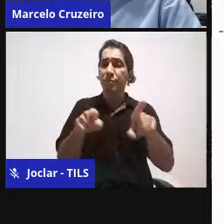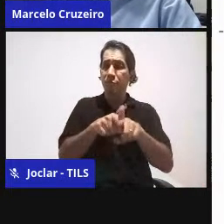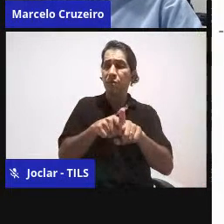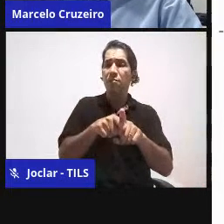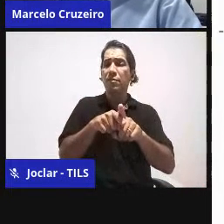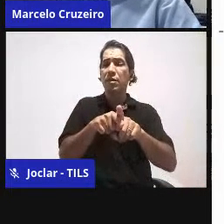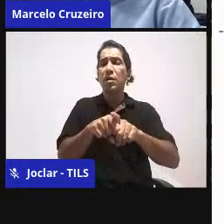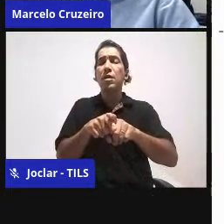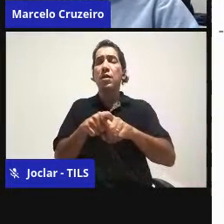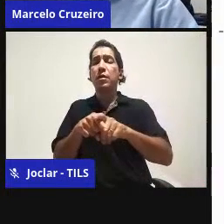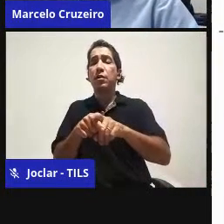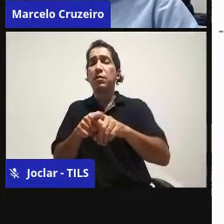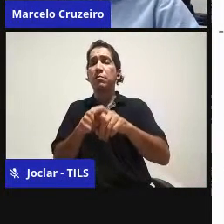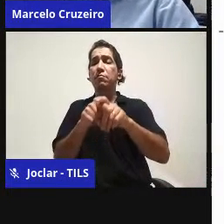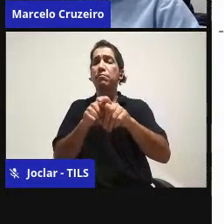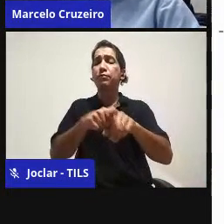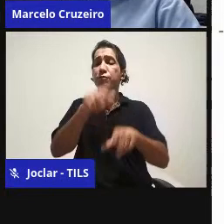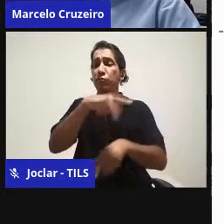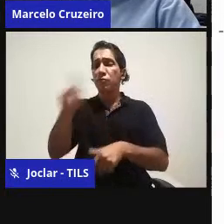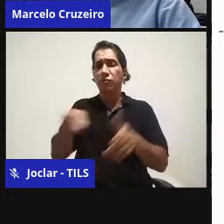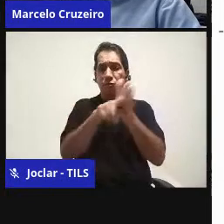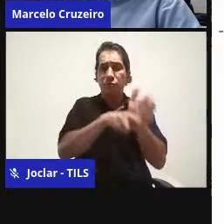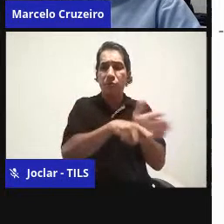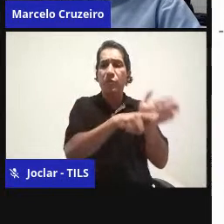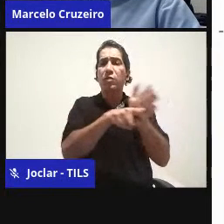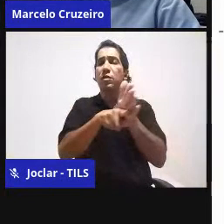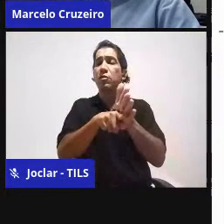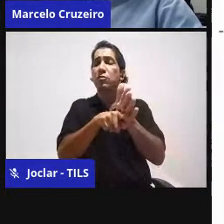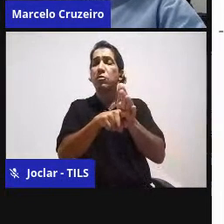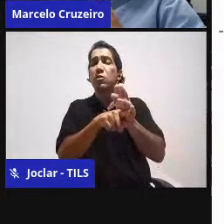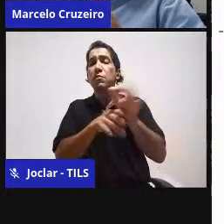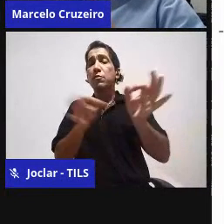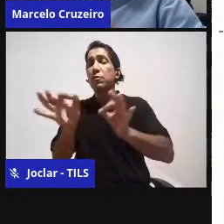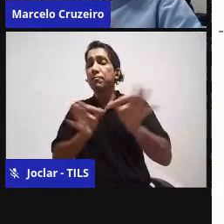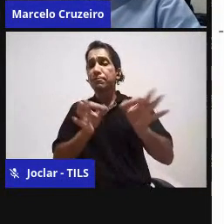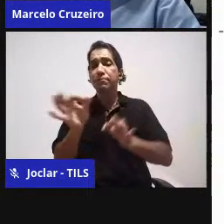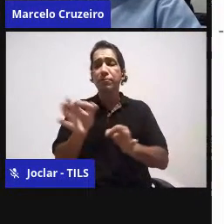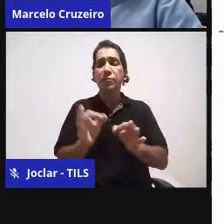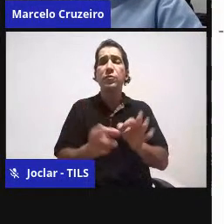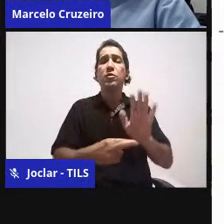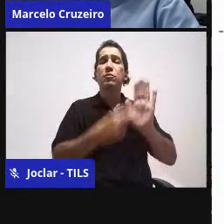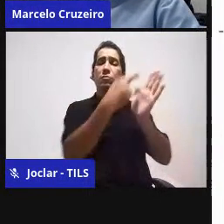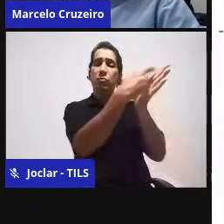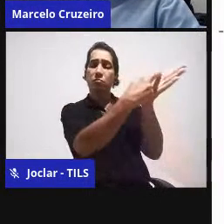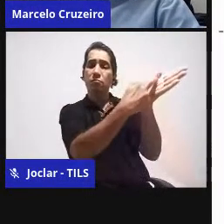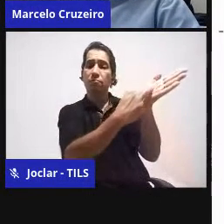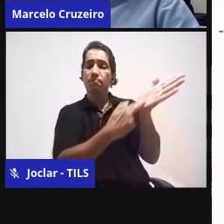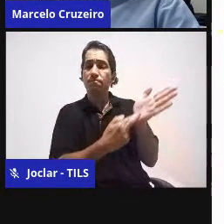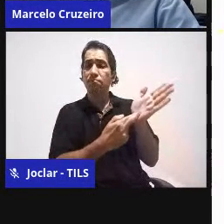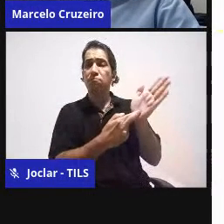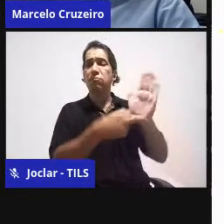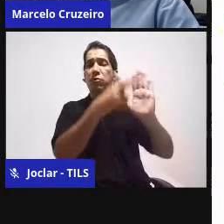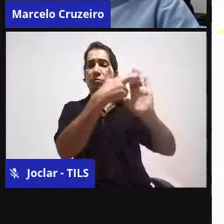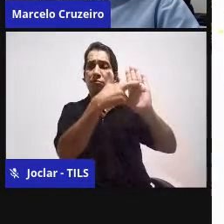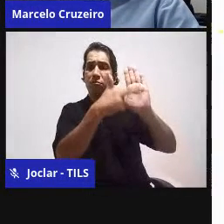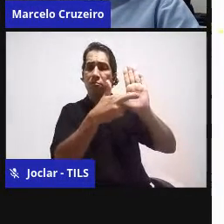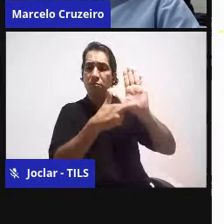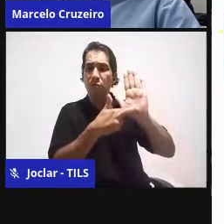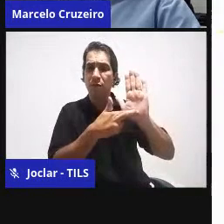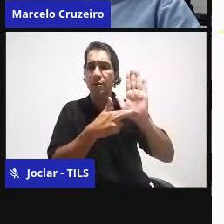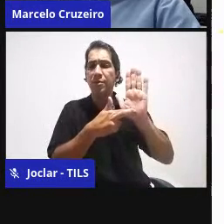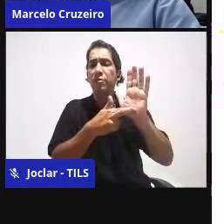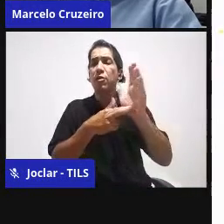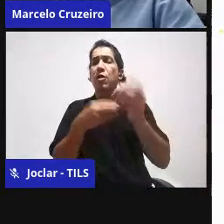grupo de trabalho apresentou um relatório. Tá, e esse relatório tinha algumas recomendações para a implementação da indústria